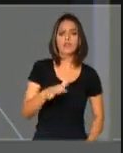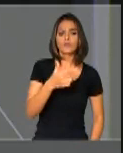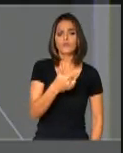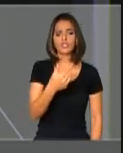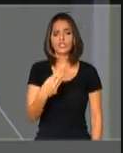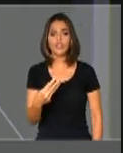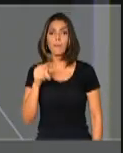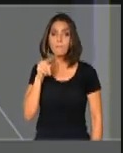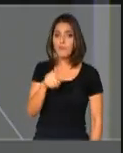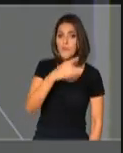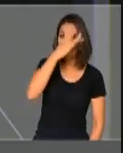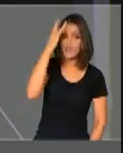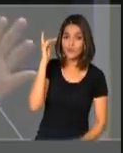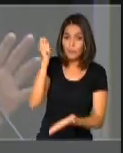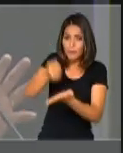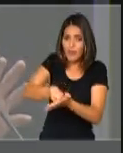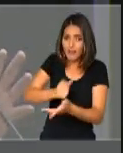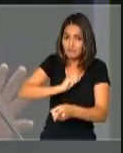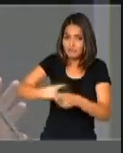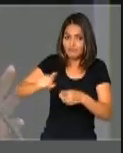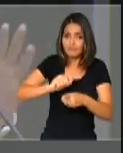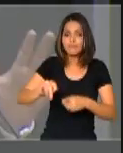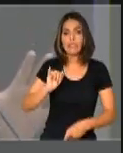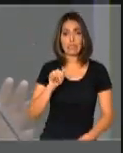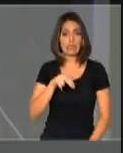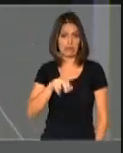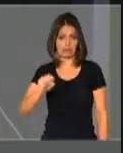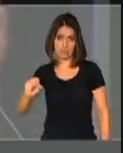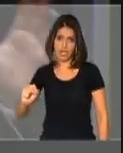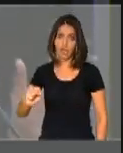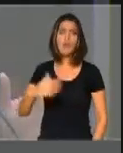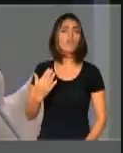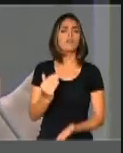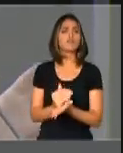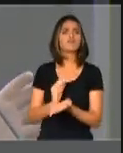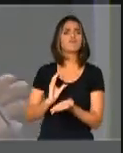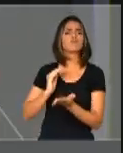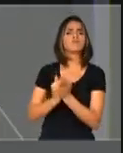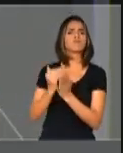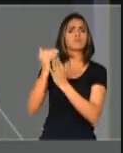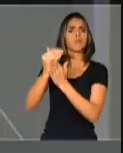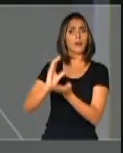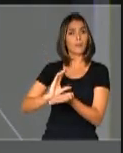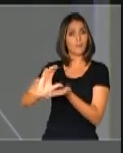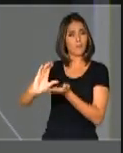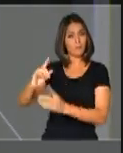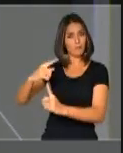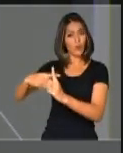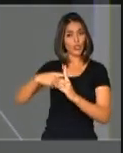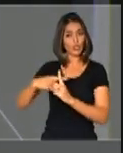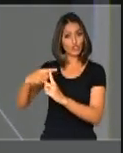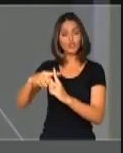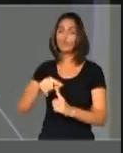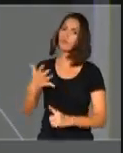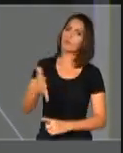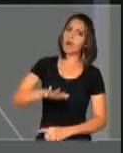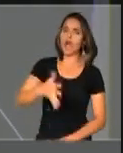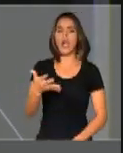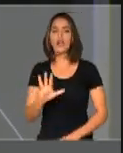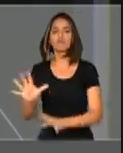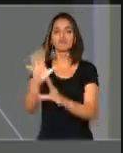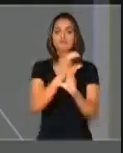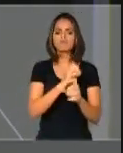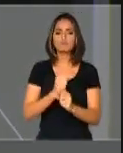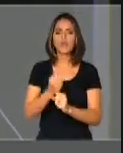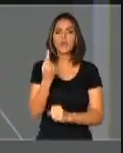23 mil contribuintes. Imaginem só que isso geraria uma receita para o nosso país de pouco mais, deputado Bira,